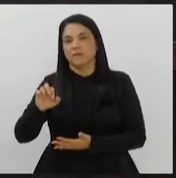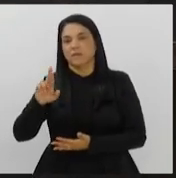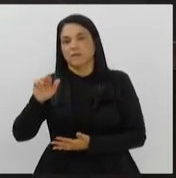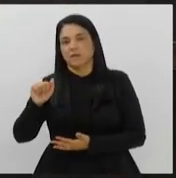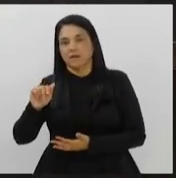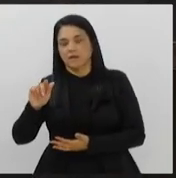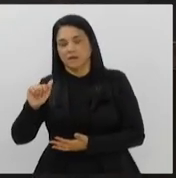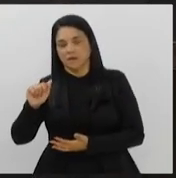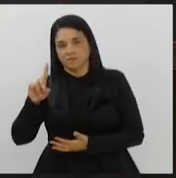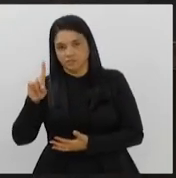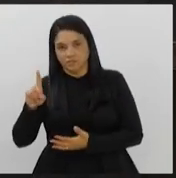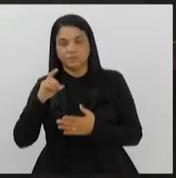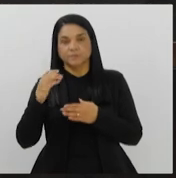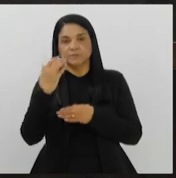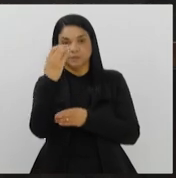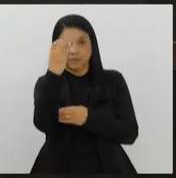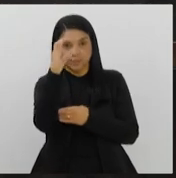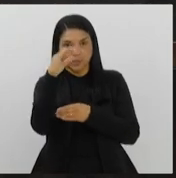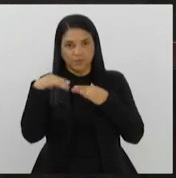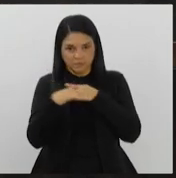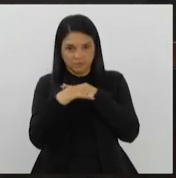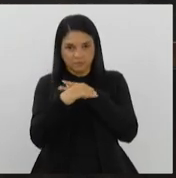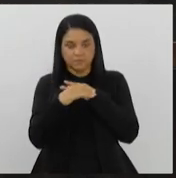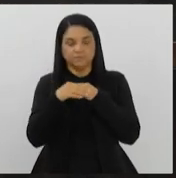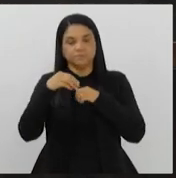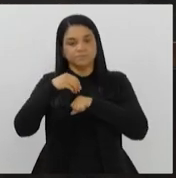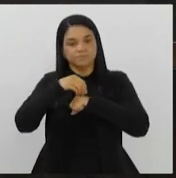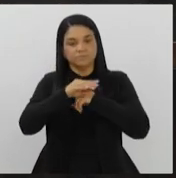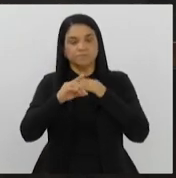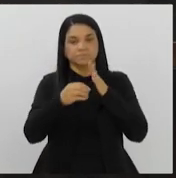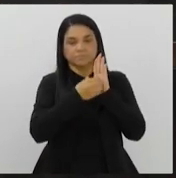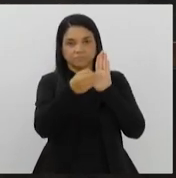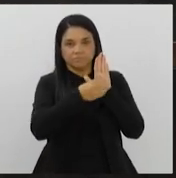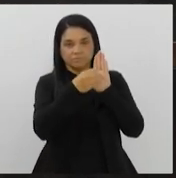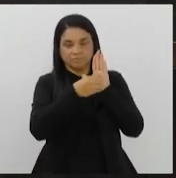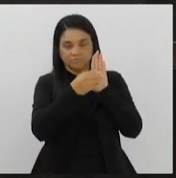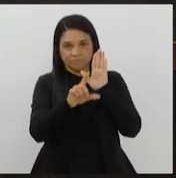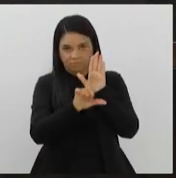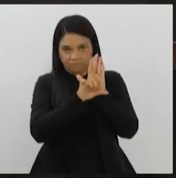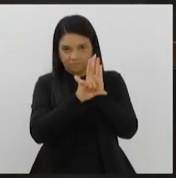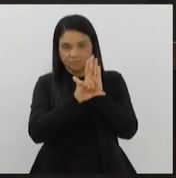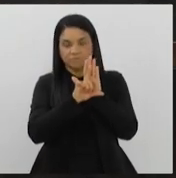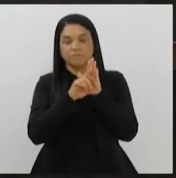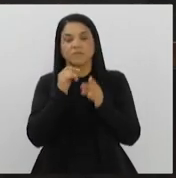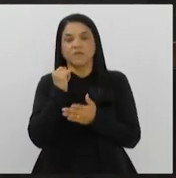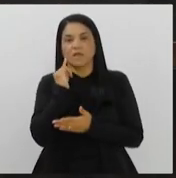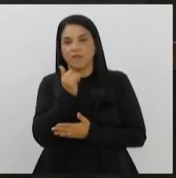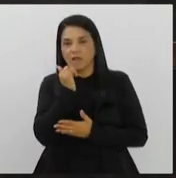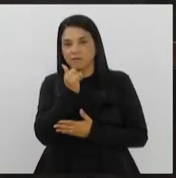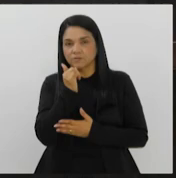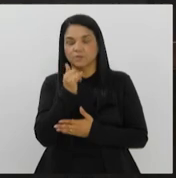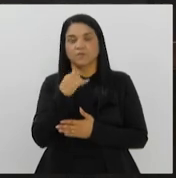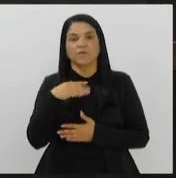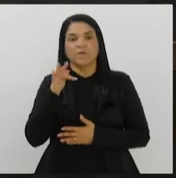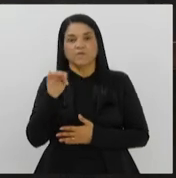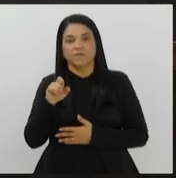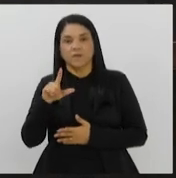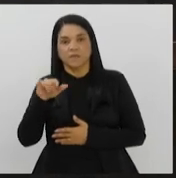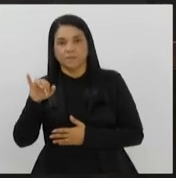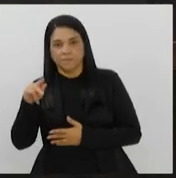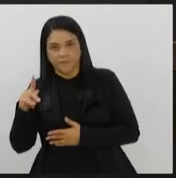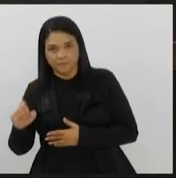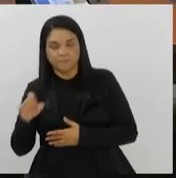Niterói. Parecer da Comissão de Indicações Legislativas favorável, relatoria do deputado Felipe Soares.